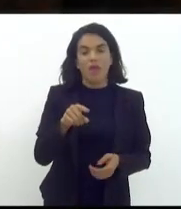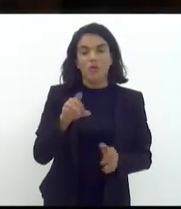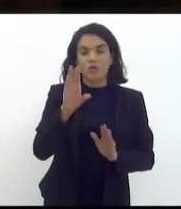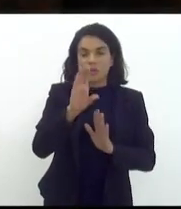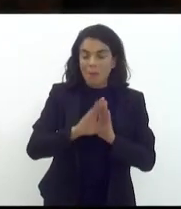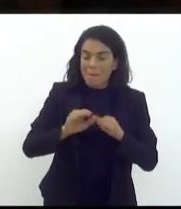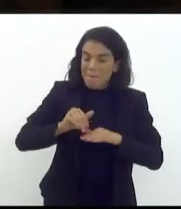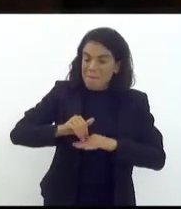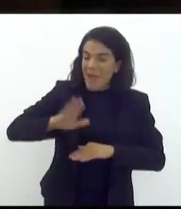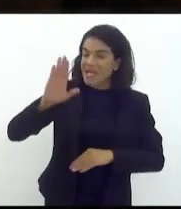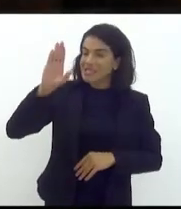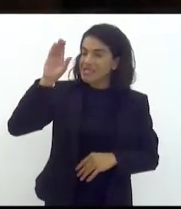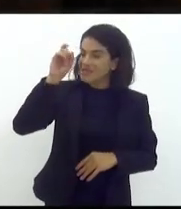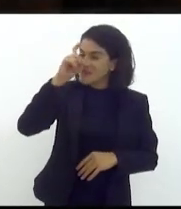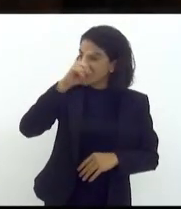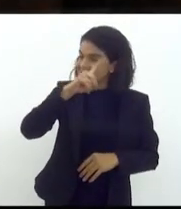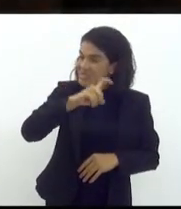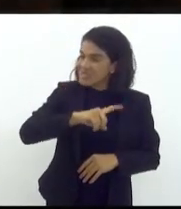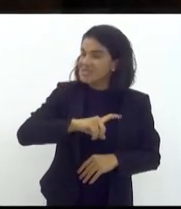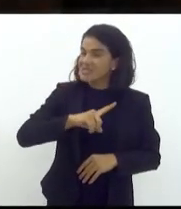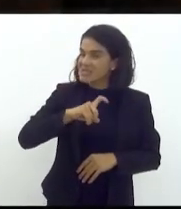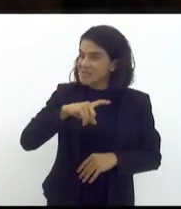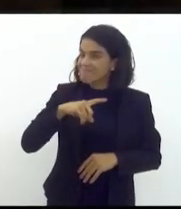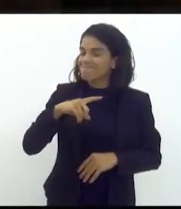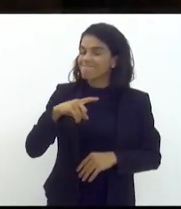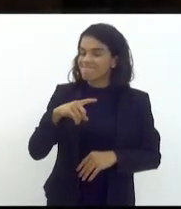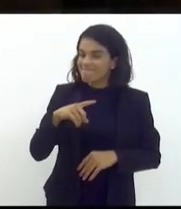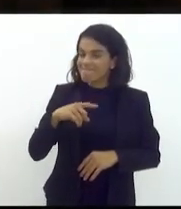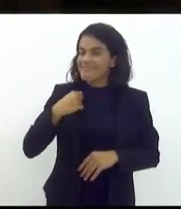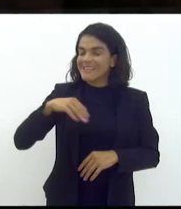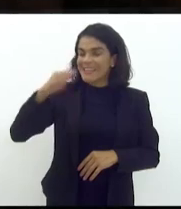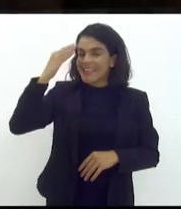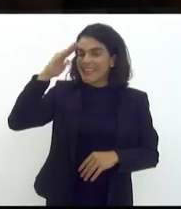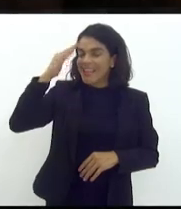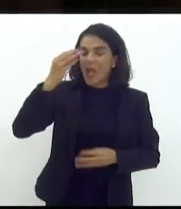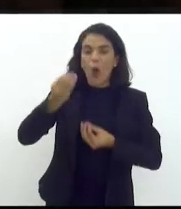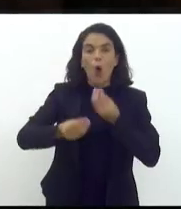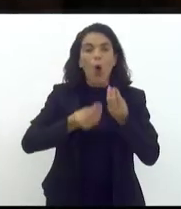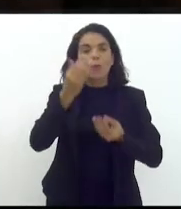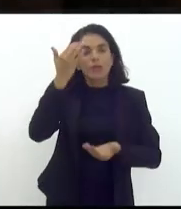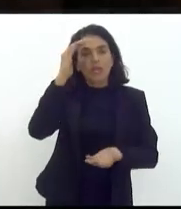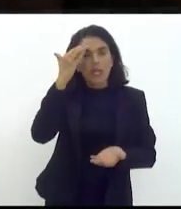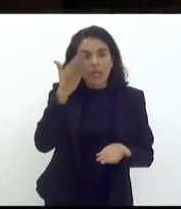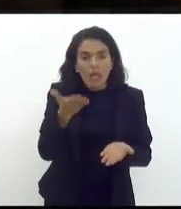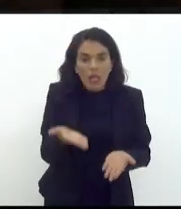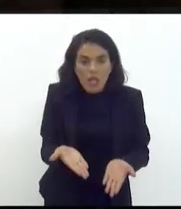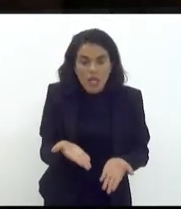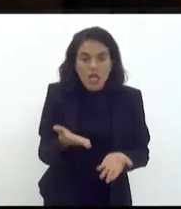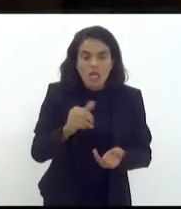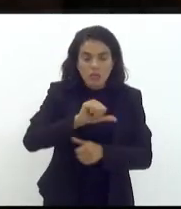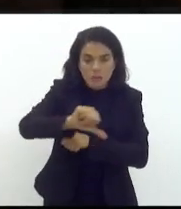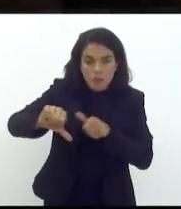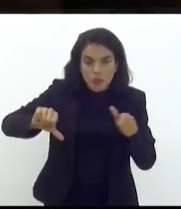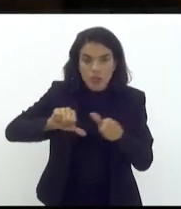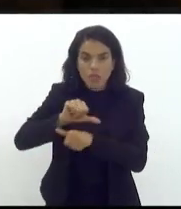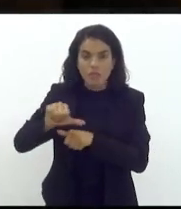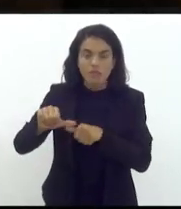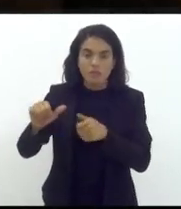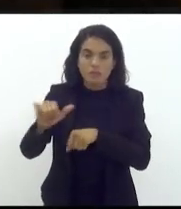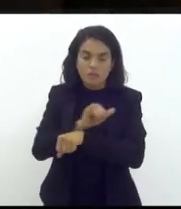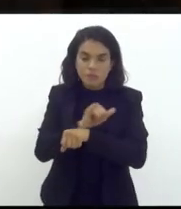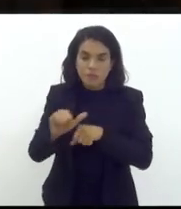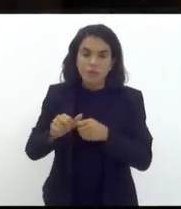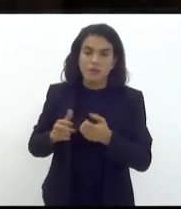mais difíceis de você entender nessa reforma tributária